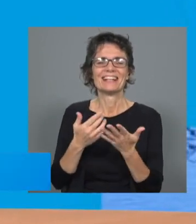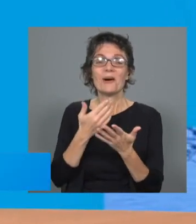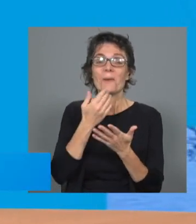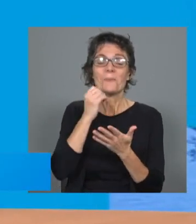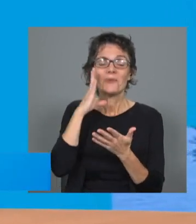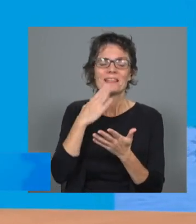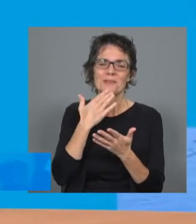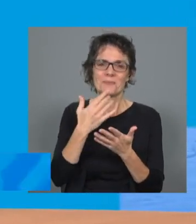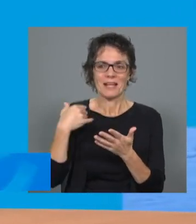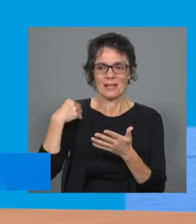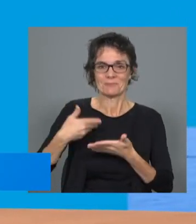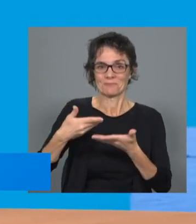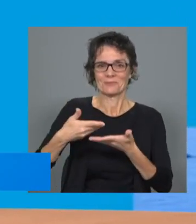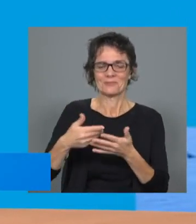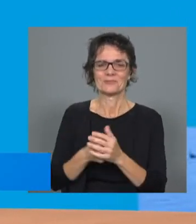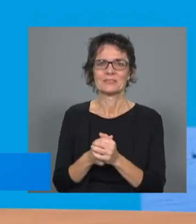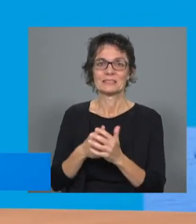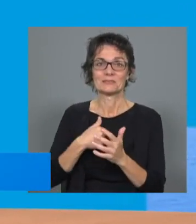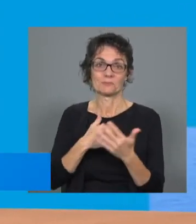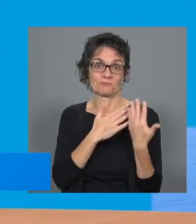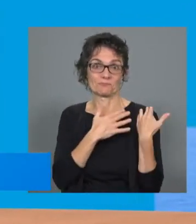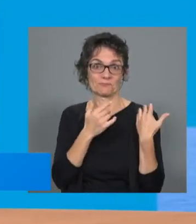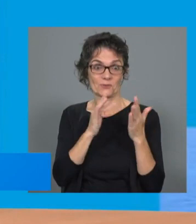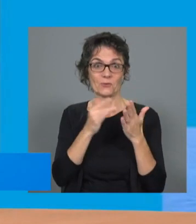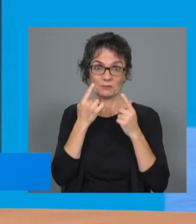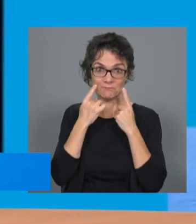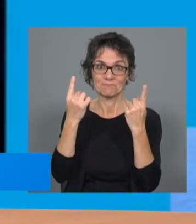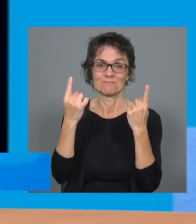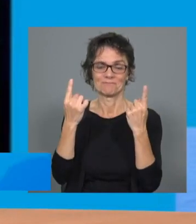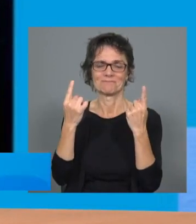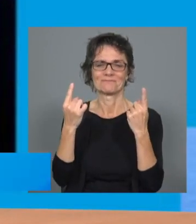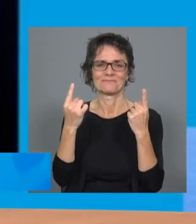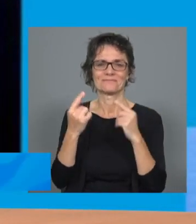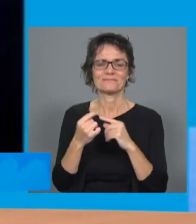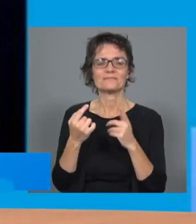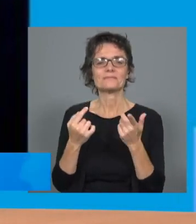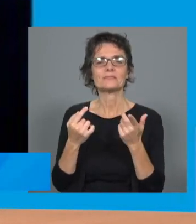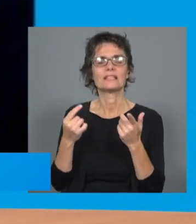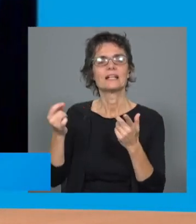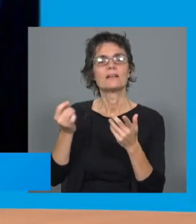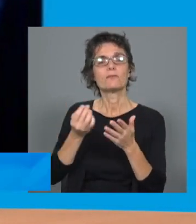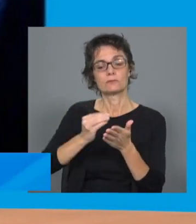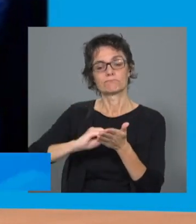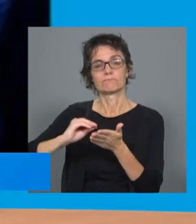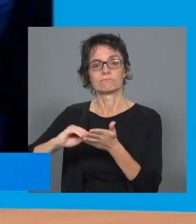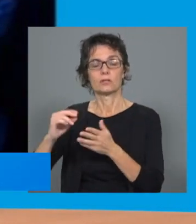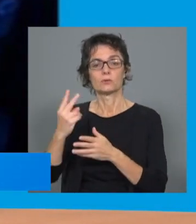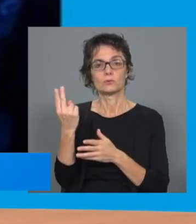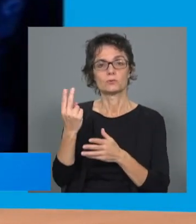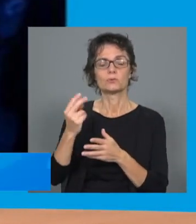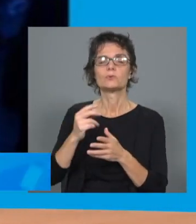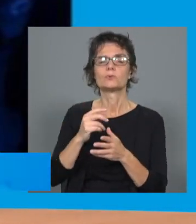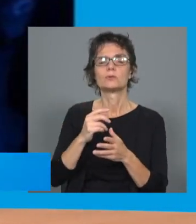a responsabilidade de apresentar este livro, a convite dos autores, do Padre Aires Gameiro